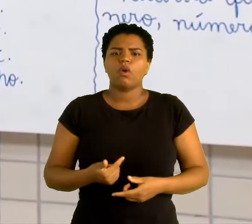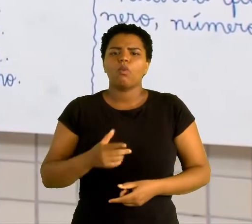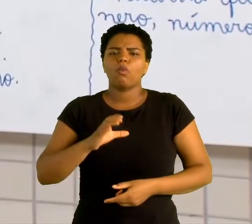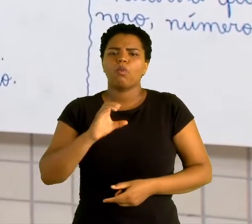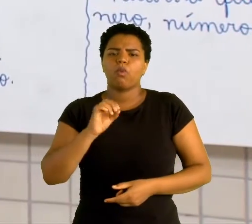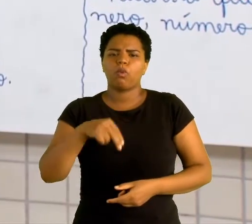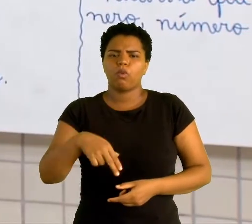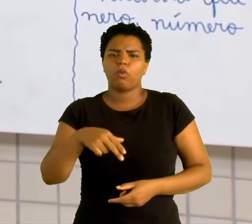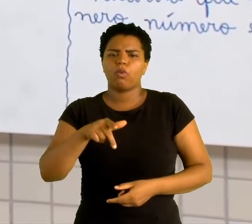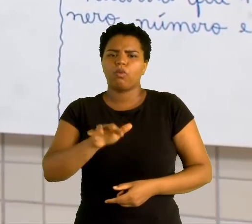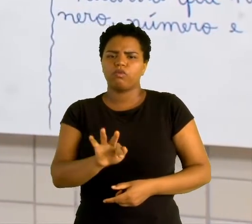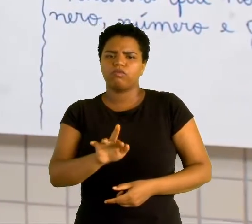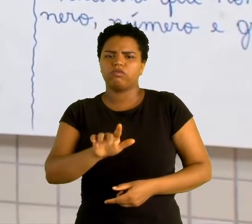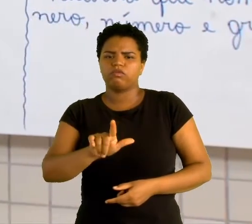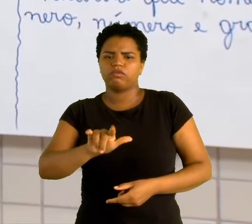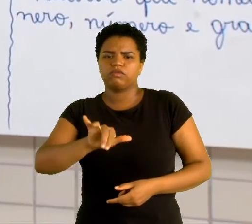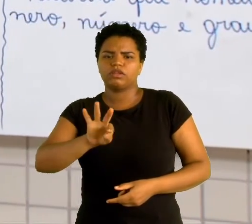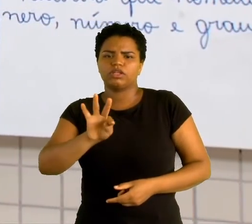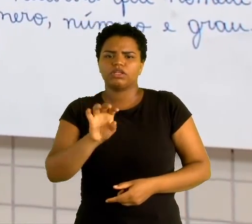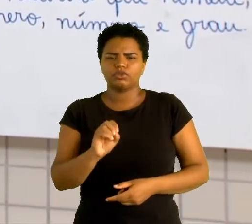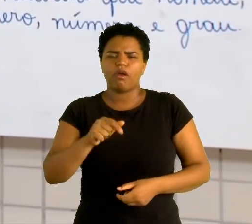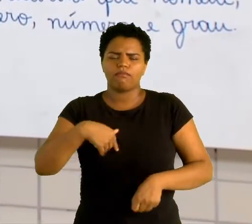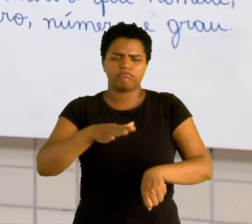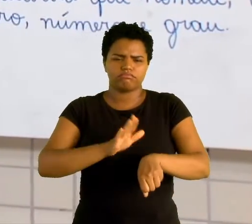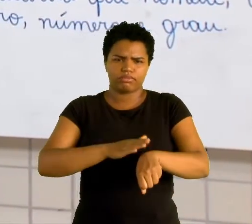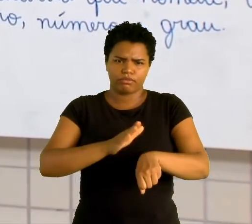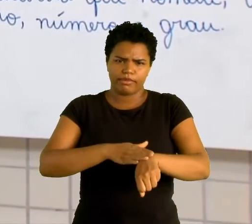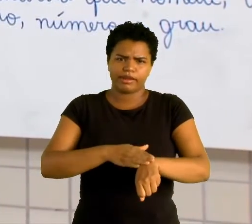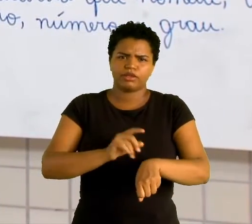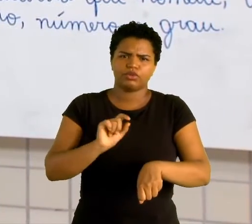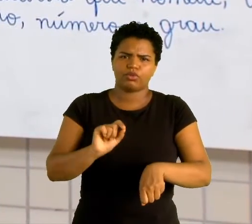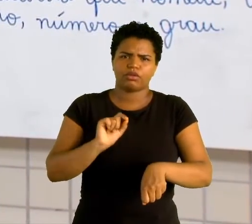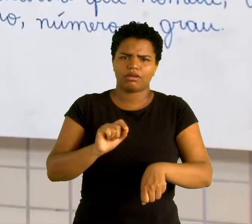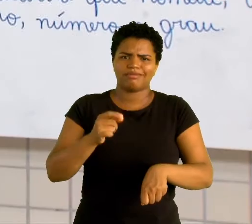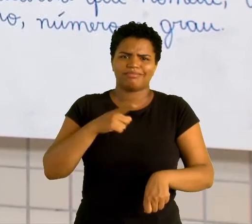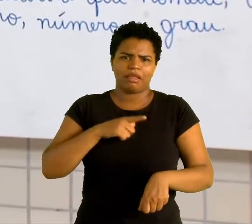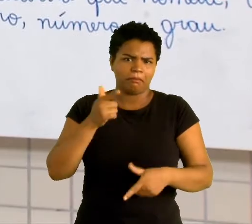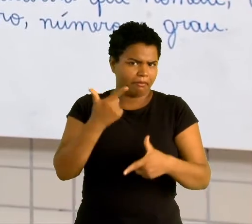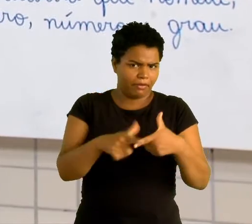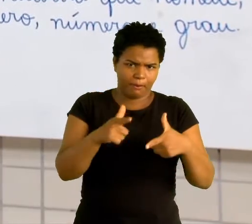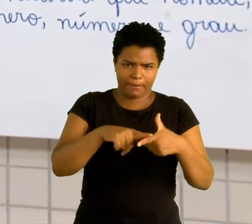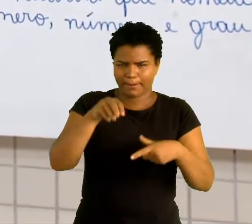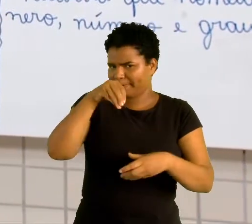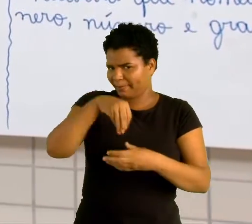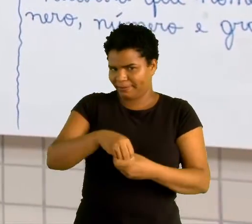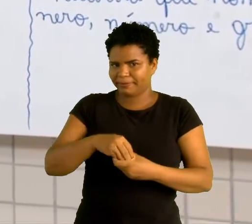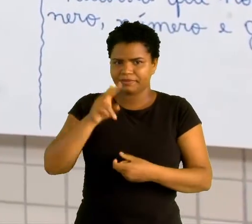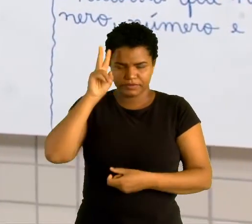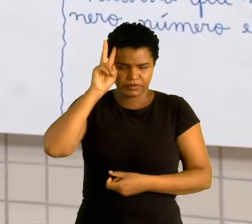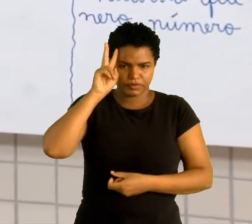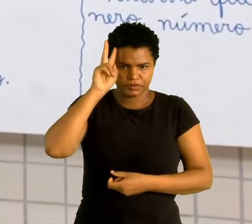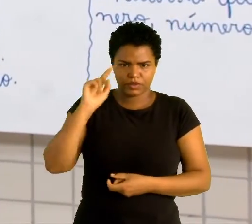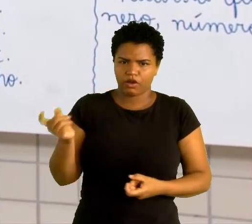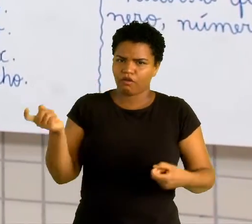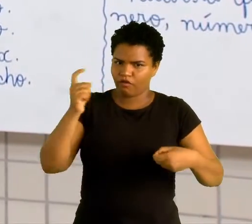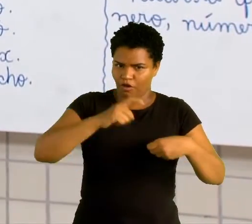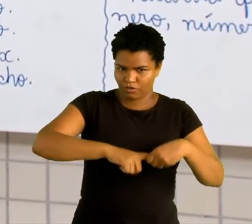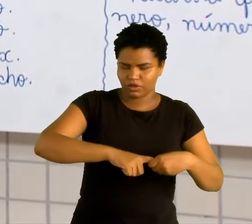Conflito é um momento ali em que há um desentendimento na história. Voltando ali